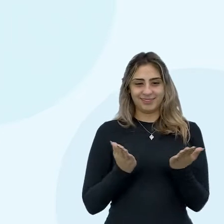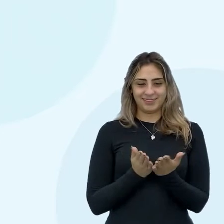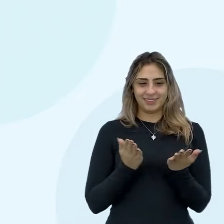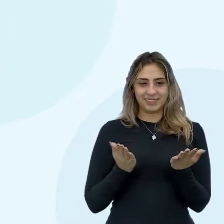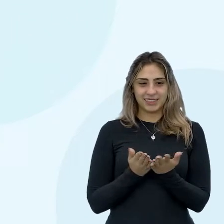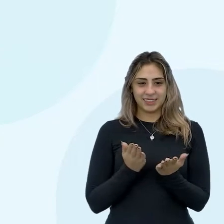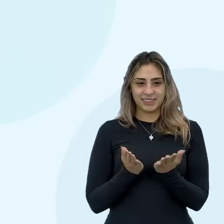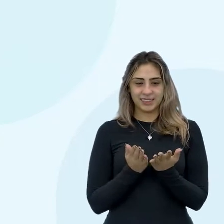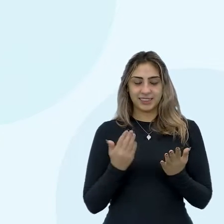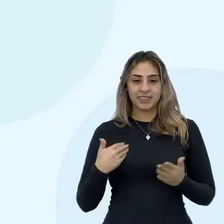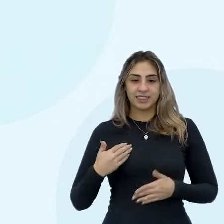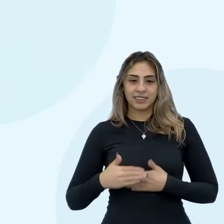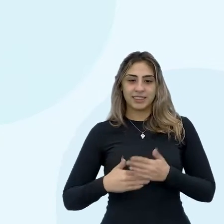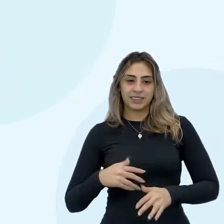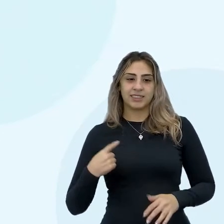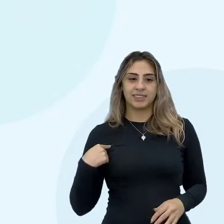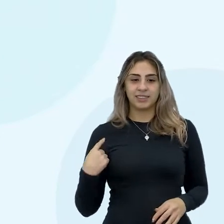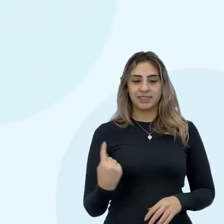Mídias, que você pode